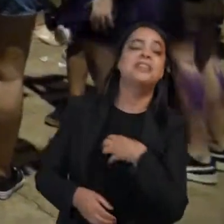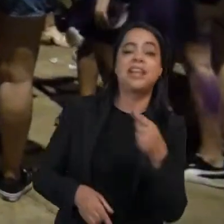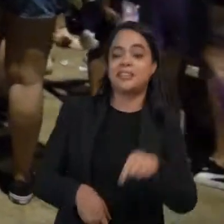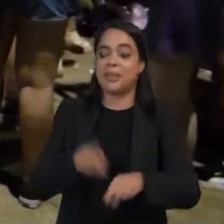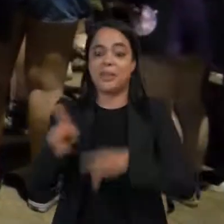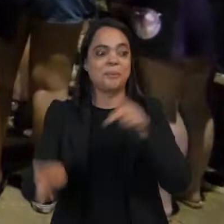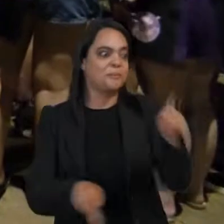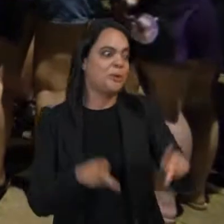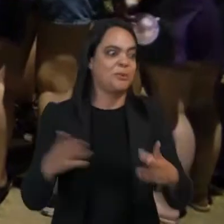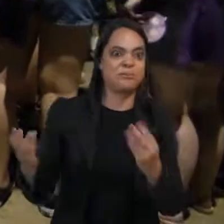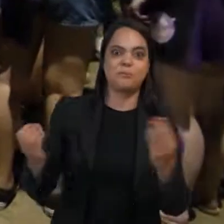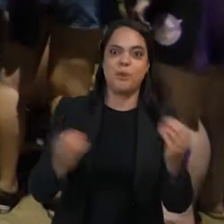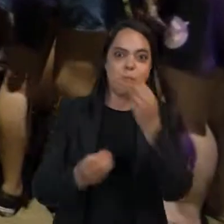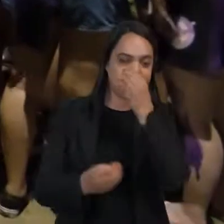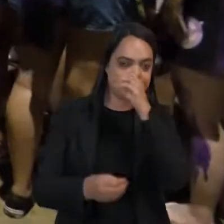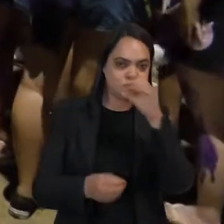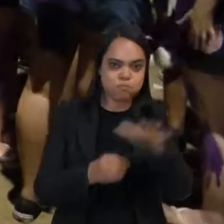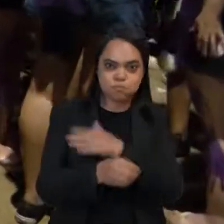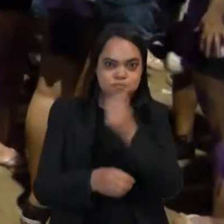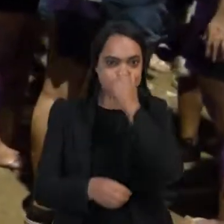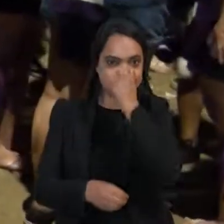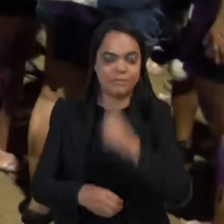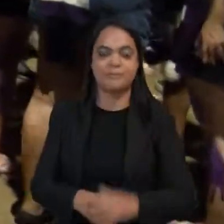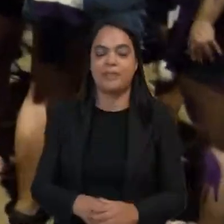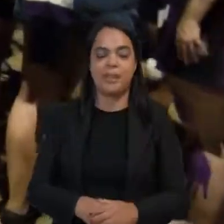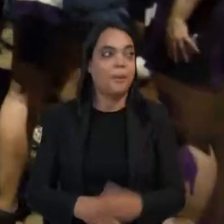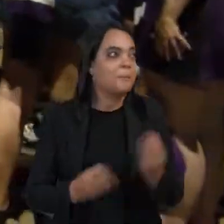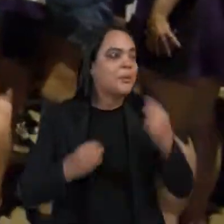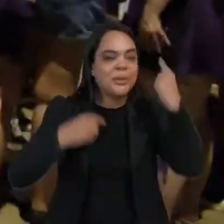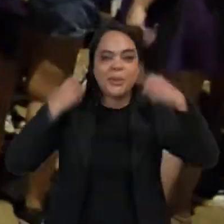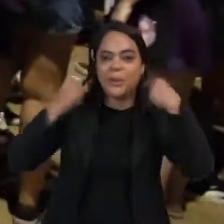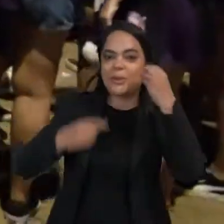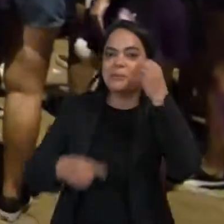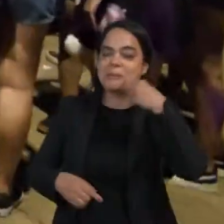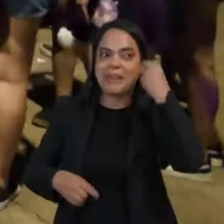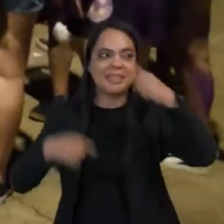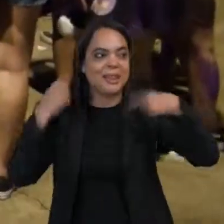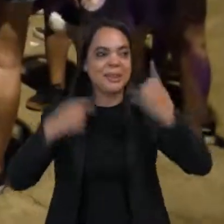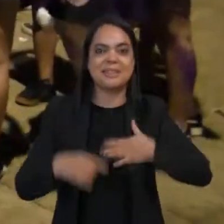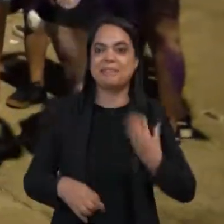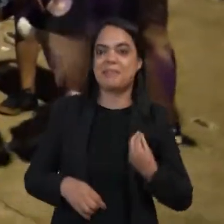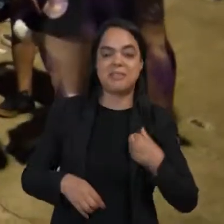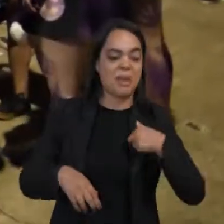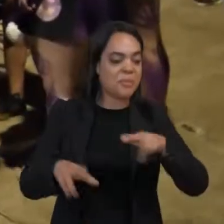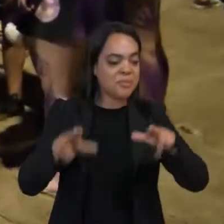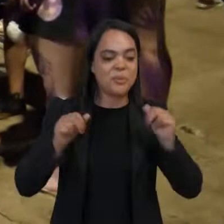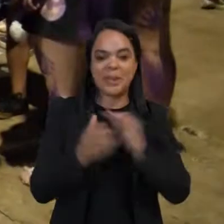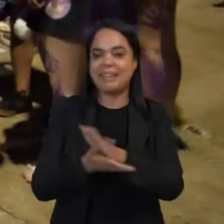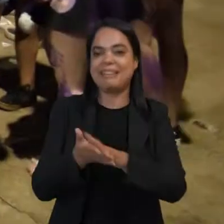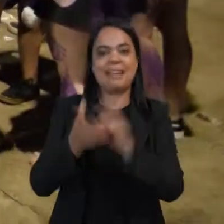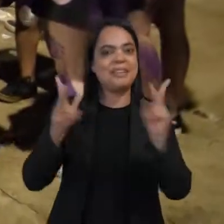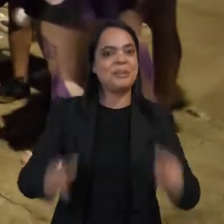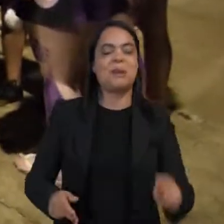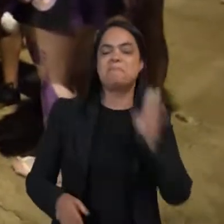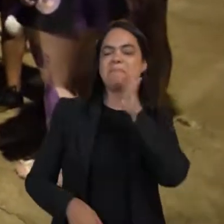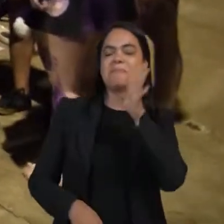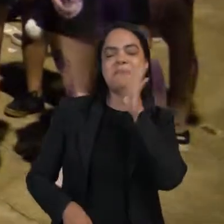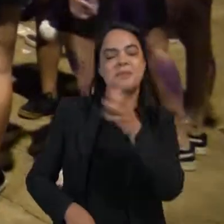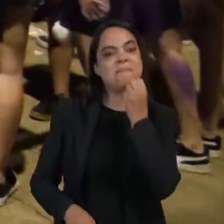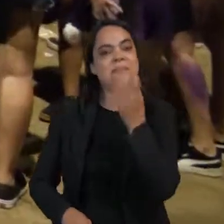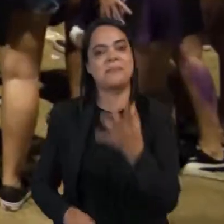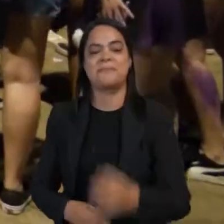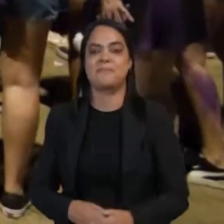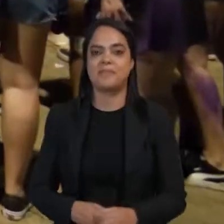no meio desse povo todo aqui? Cara, tá sendo muito doido, uma das experiências mais malucas da minha vida. Eu nunca vivi nada igual, tá sendo muito da hora,